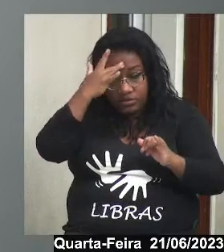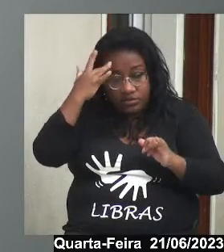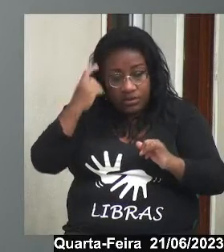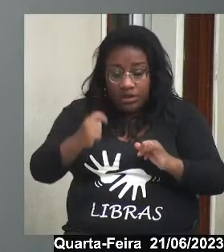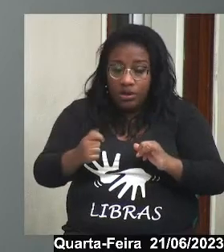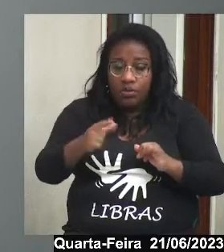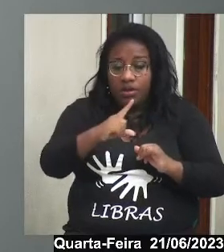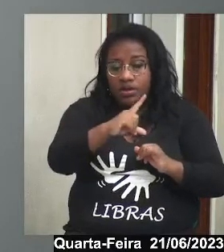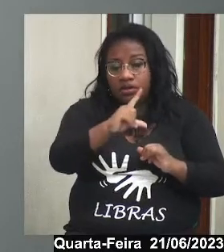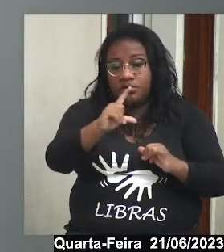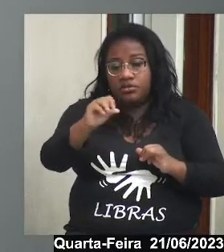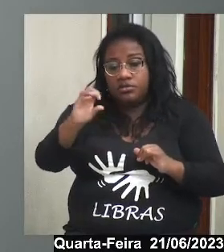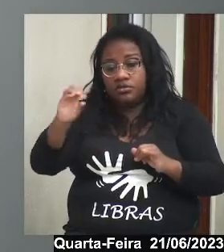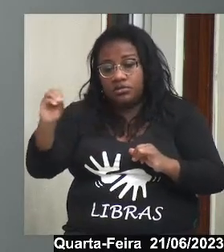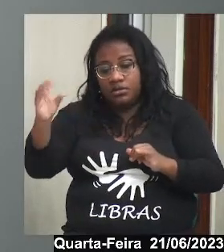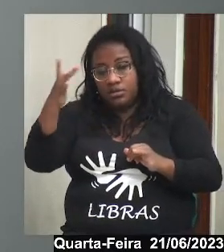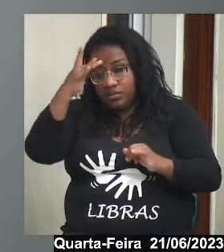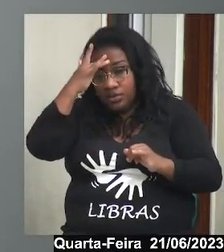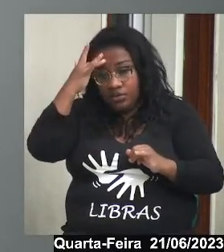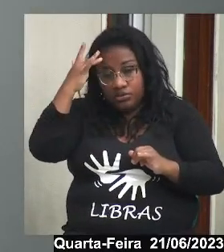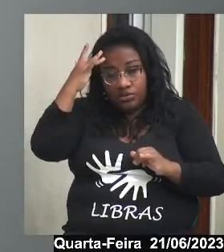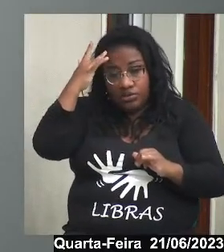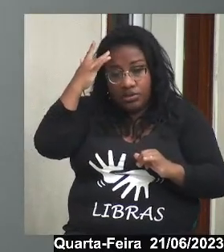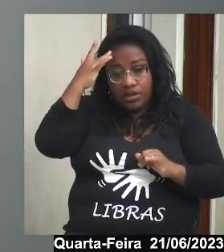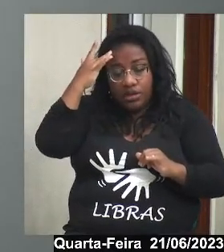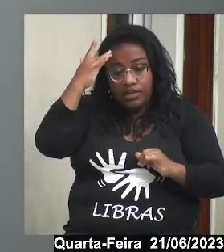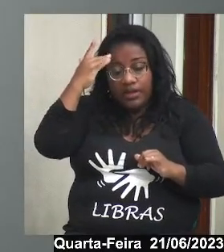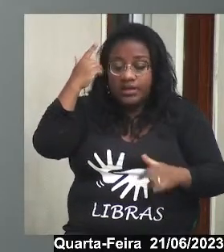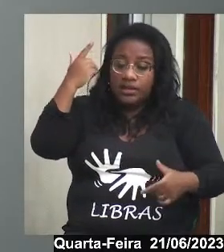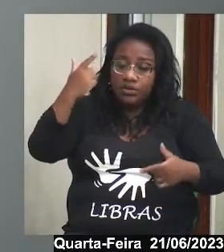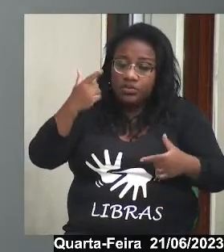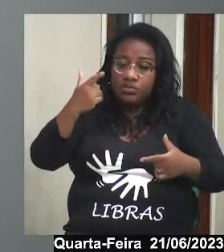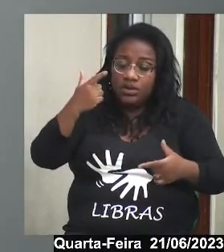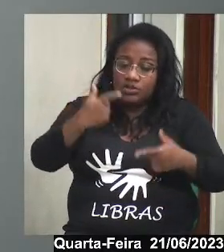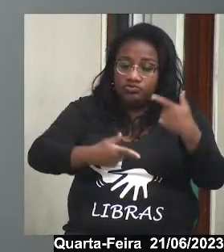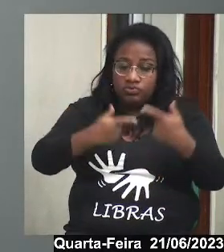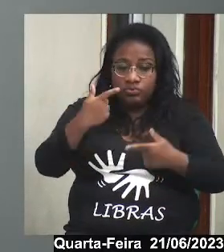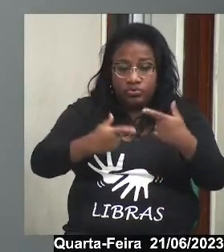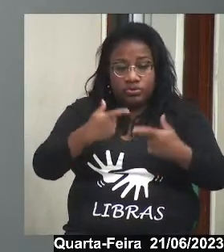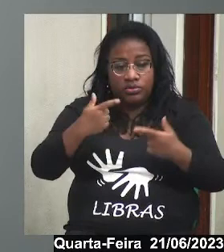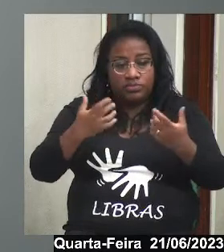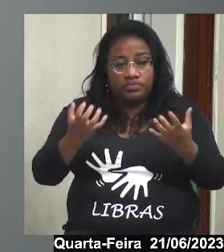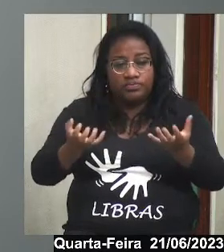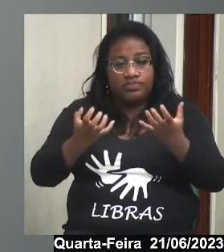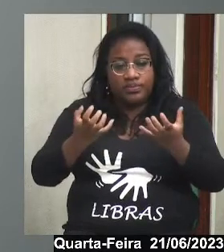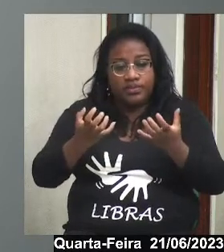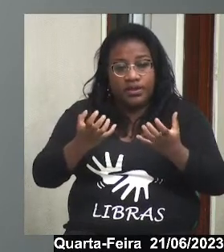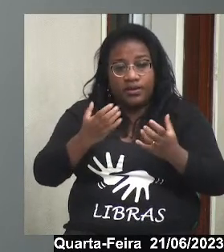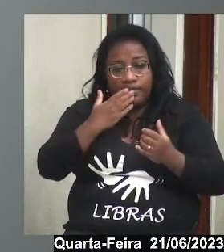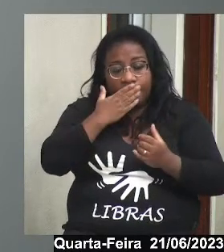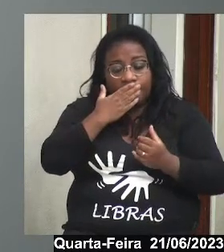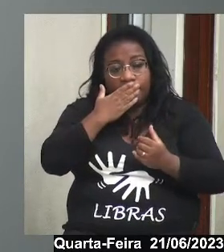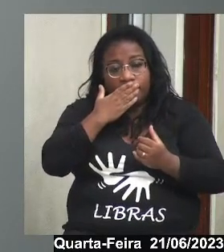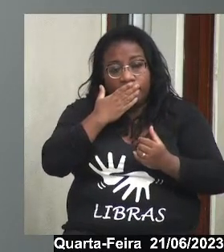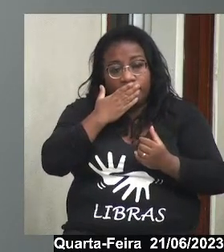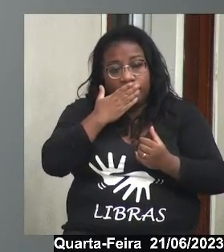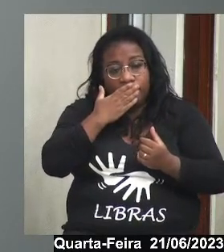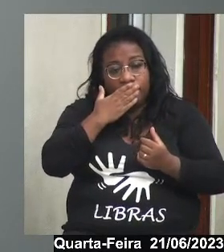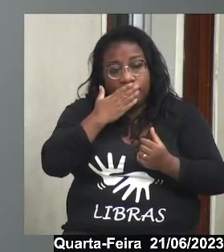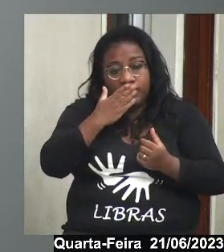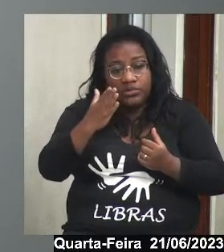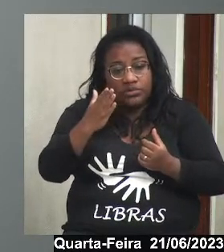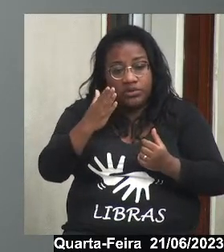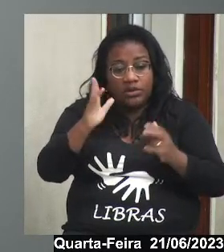vieram aqui das suas casas, para, de fato, termos um debate aprofundado. Então, eu quero deixar aqui uma sugestão,